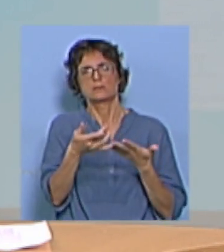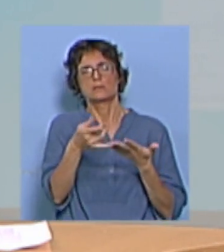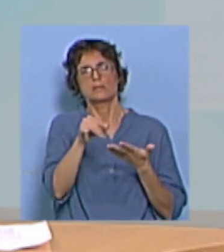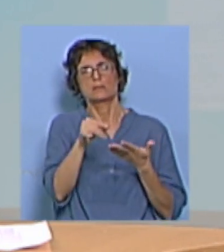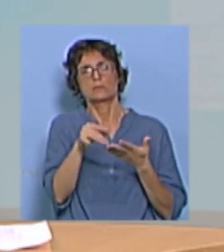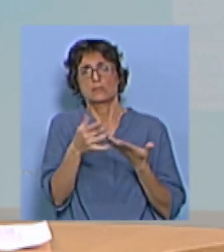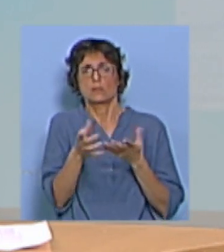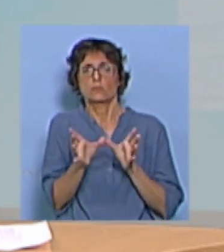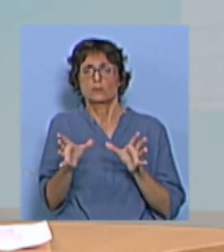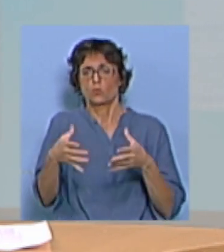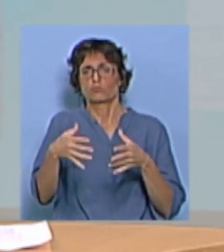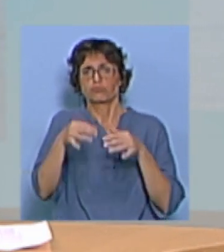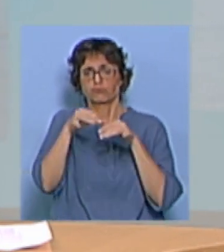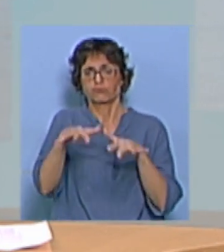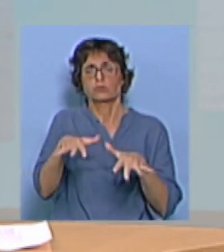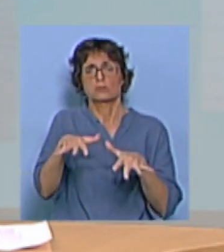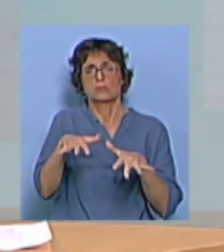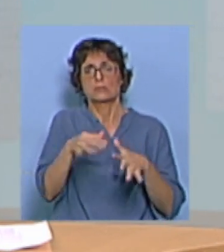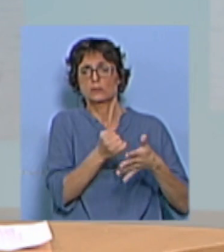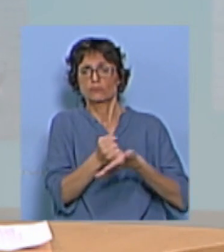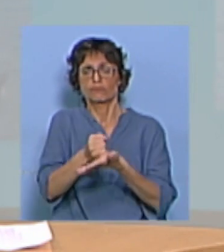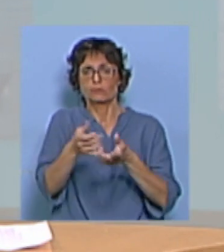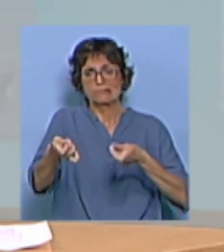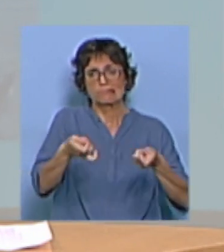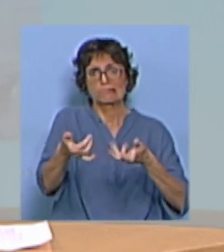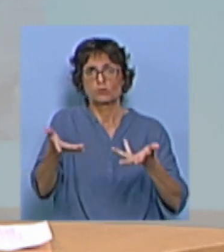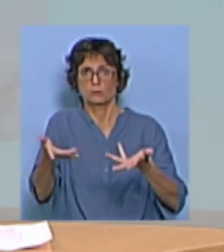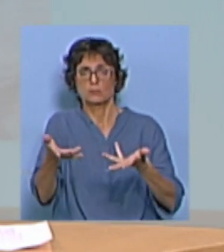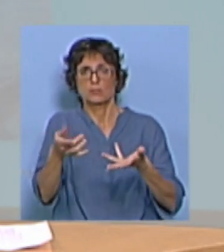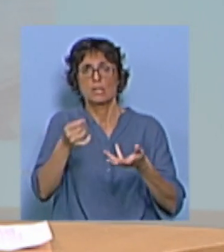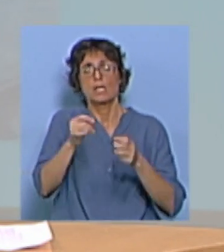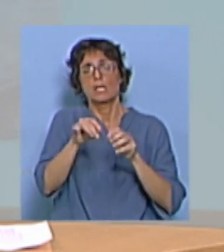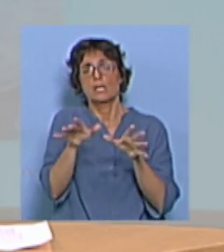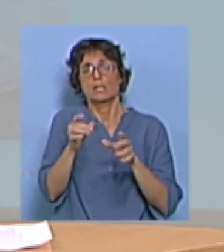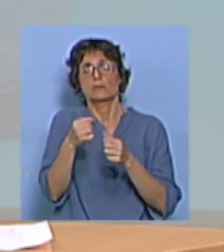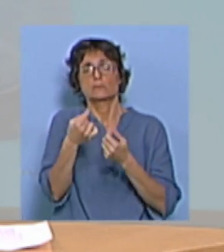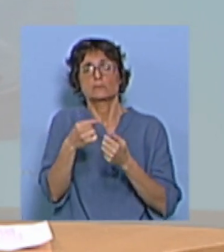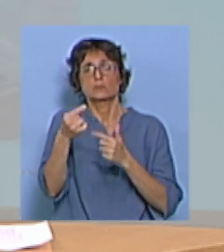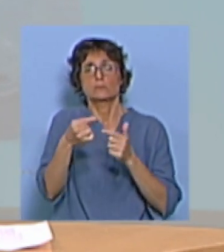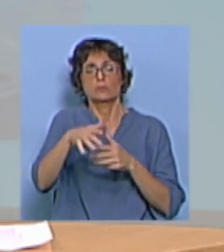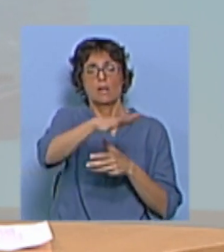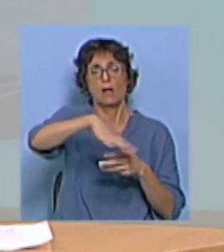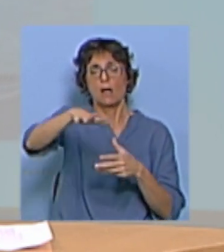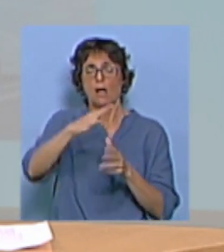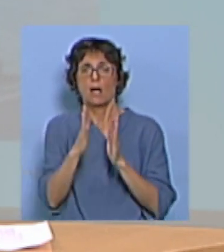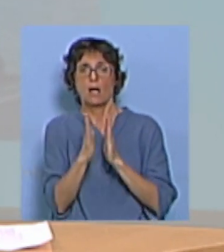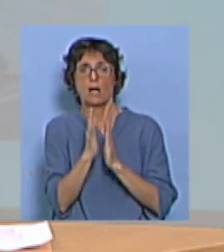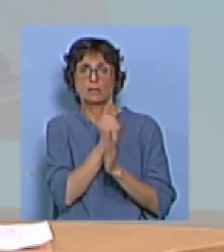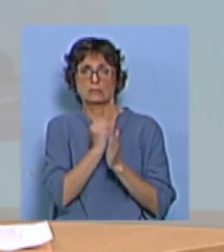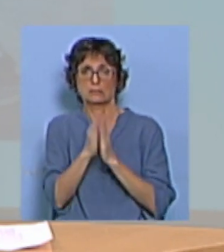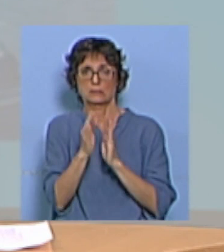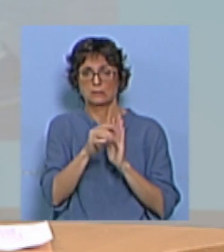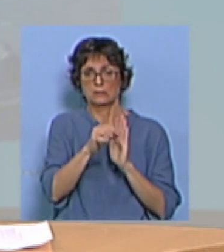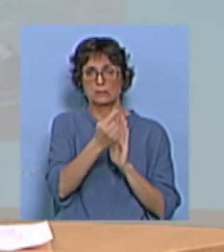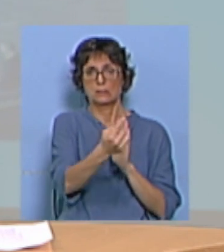órgão de coordenação e de auxílio às dioceses, pois cada diocese, cada bispo diocesano, naturalmente tem mais suas decisões próprias,